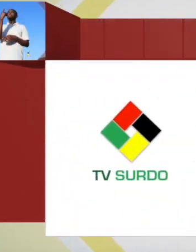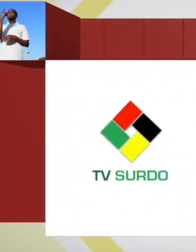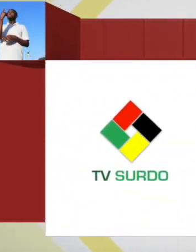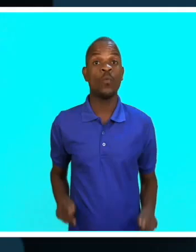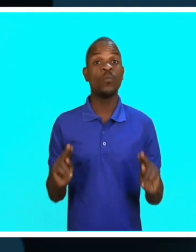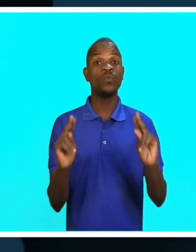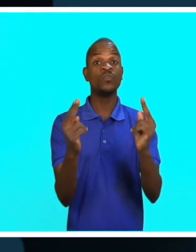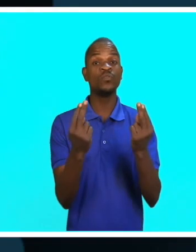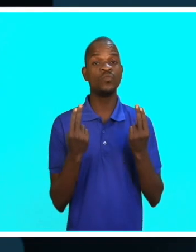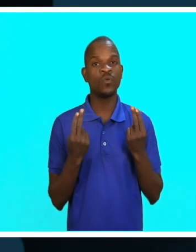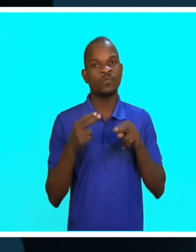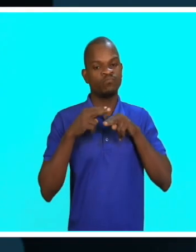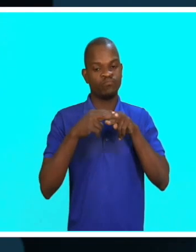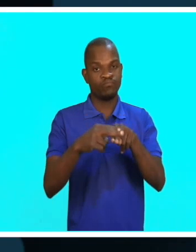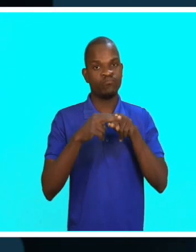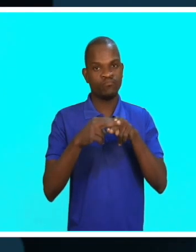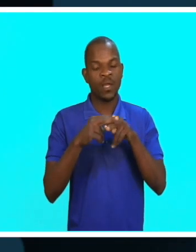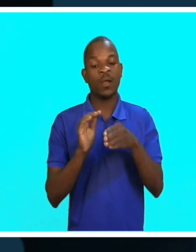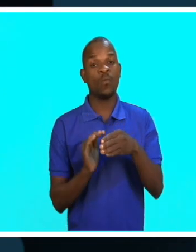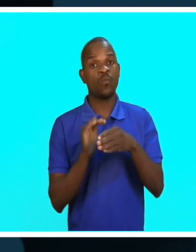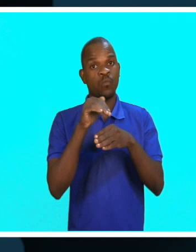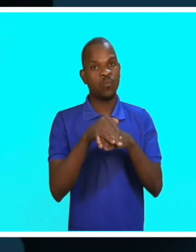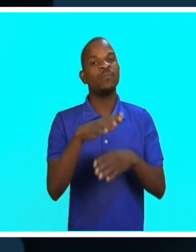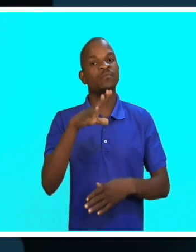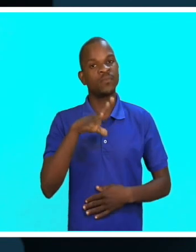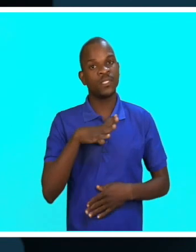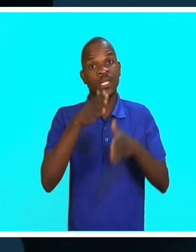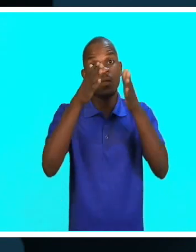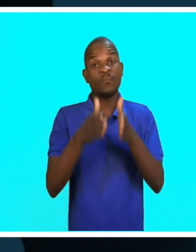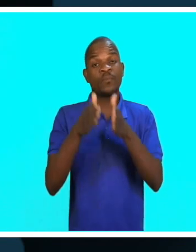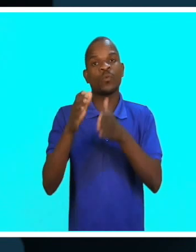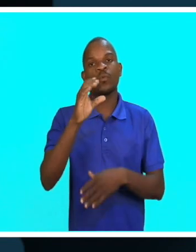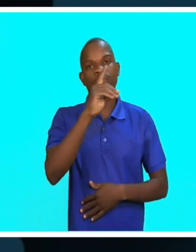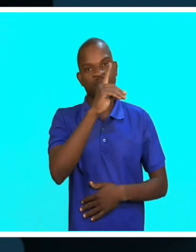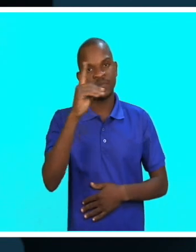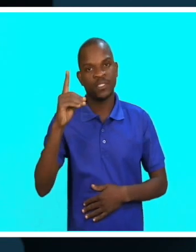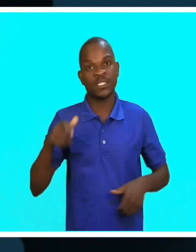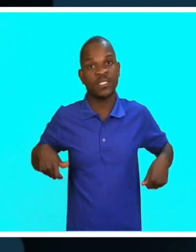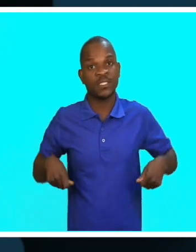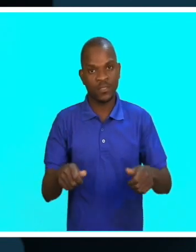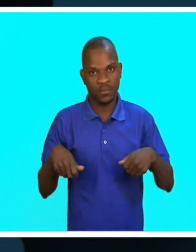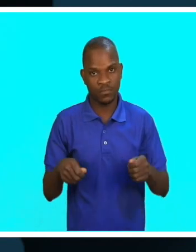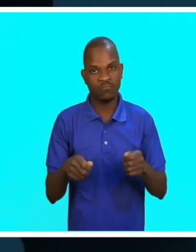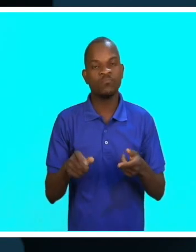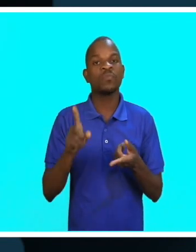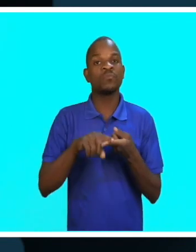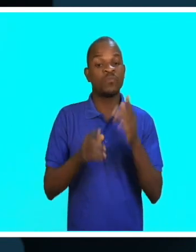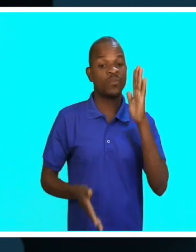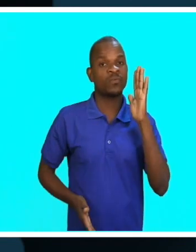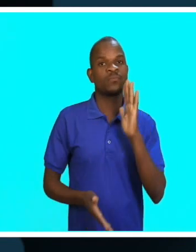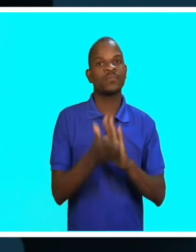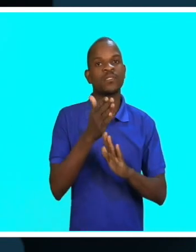O novo sistema de transporte com acessibilidade para pessoas com deficiência físico-motora entra